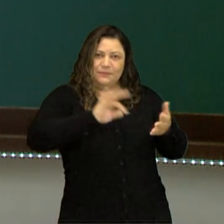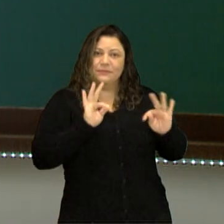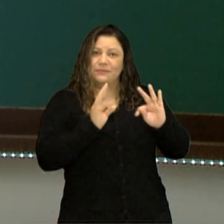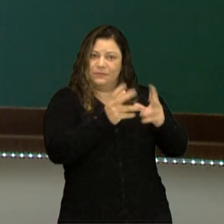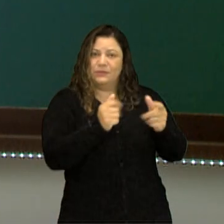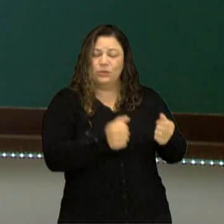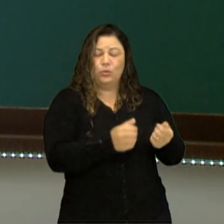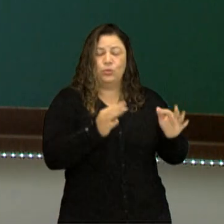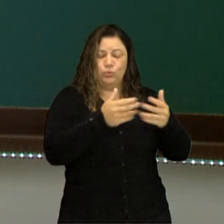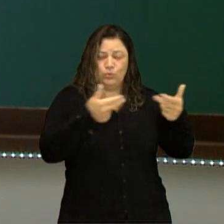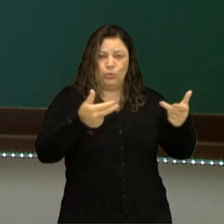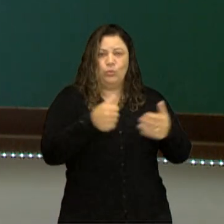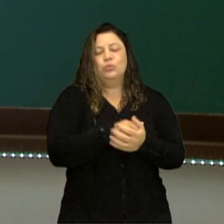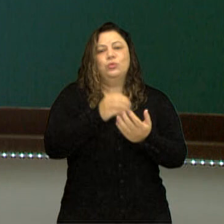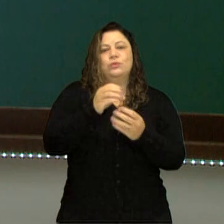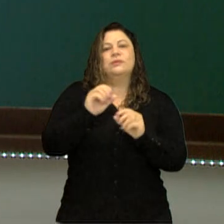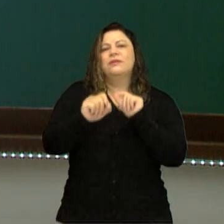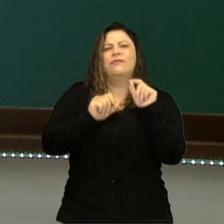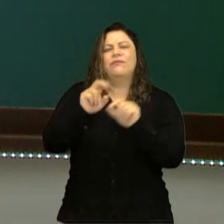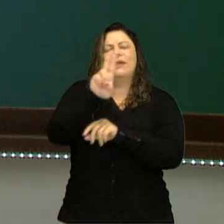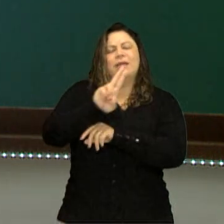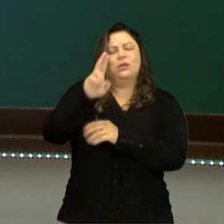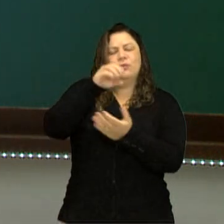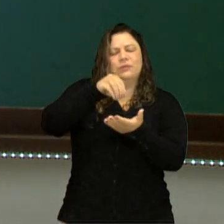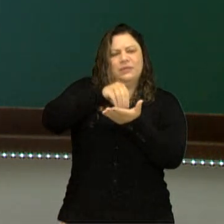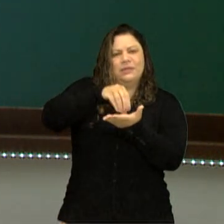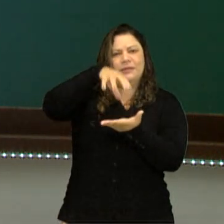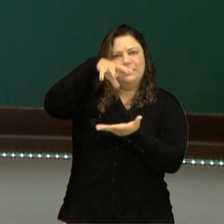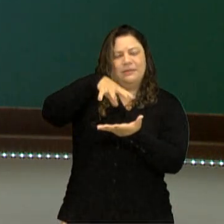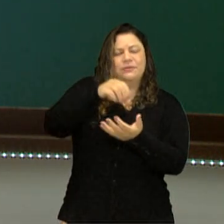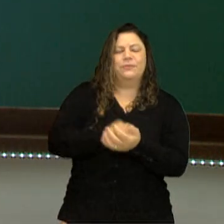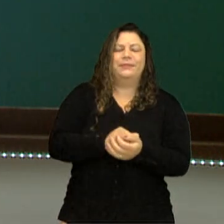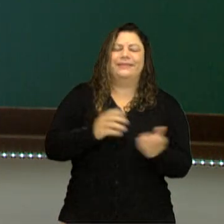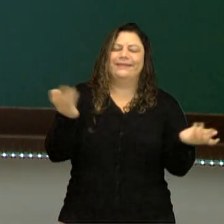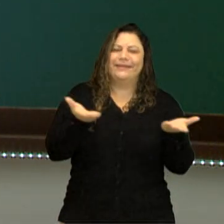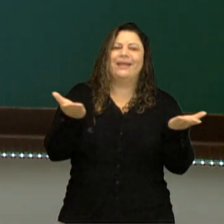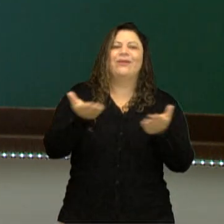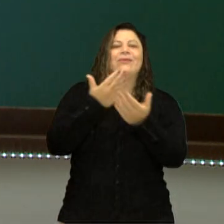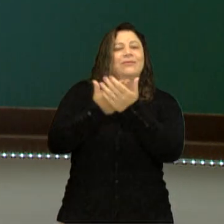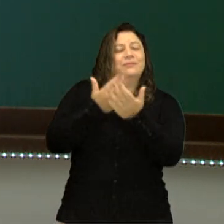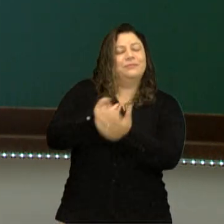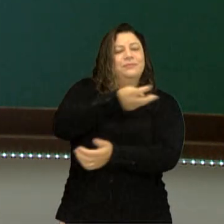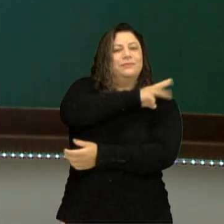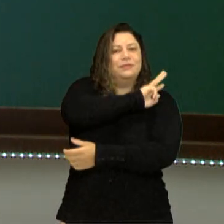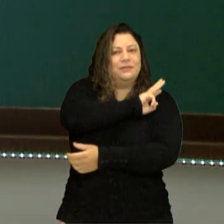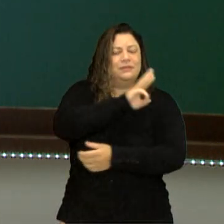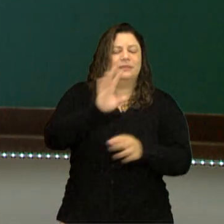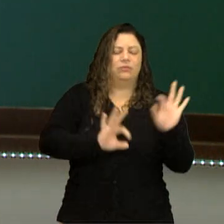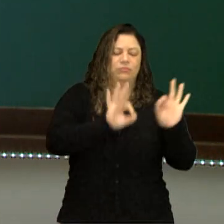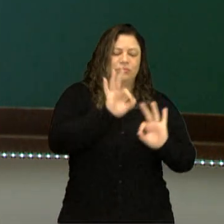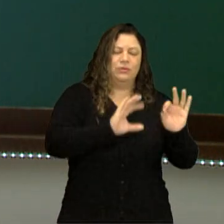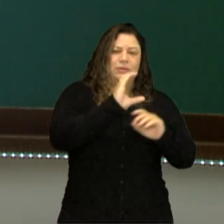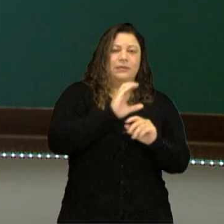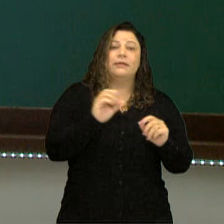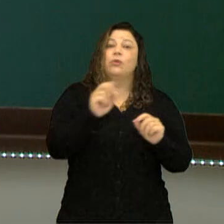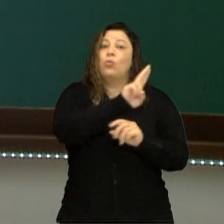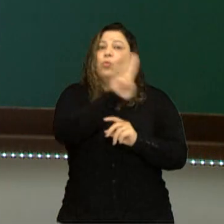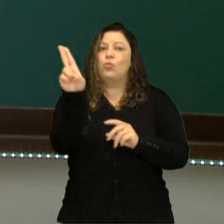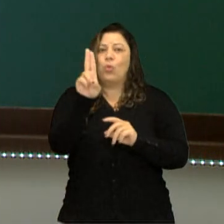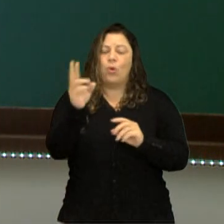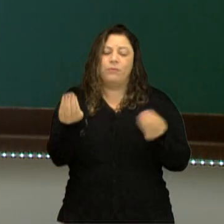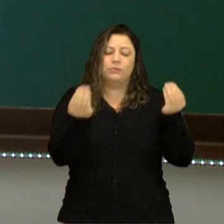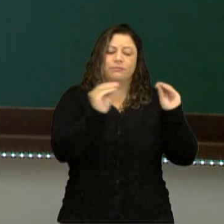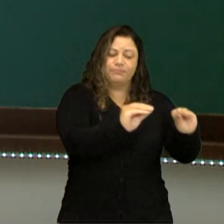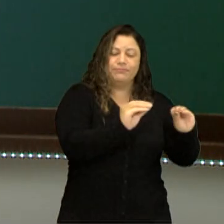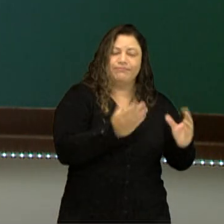usar dentro da geometria espacial que a gente vai estudar nesse terceiro ano. Então, coloca lá um quadrinho e já coloca cilindro. Depois a gente vai